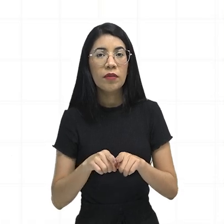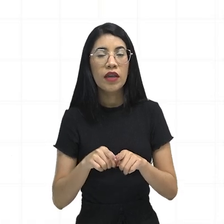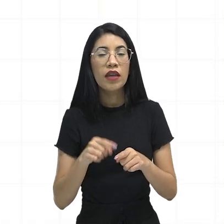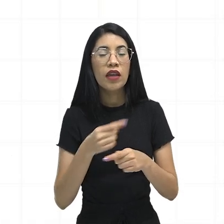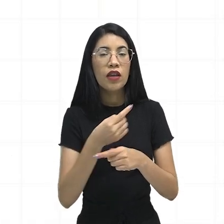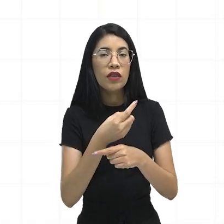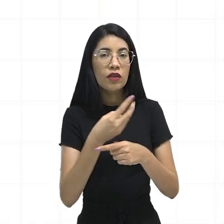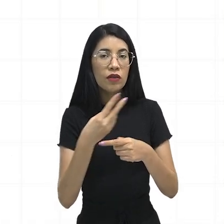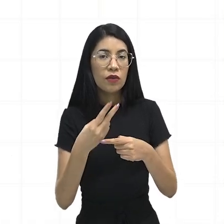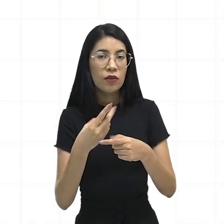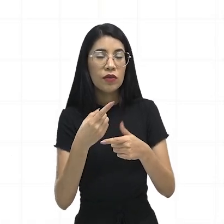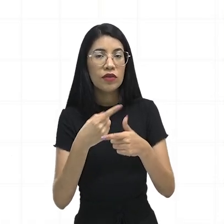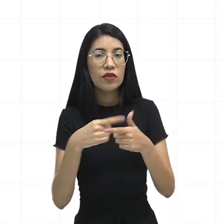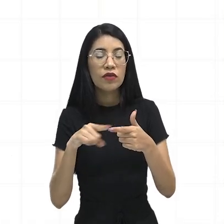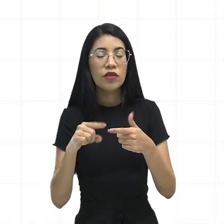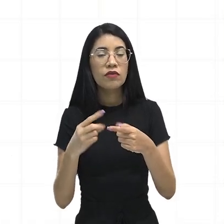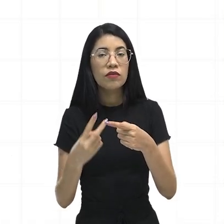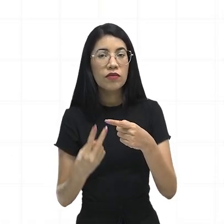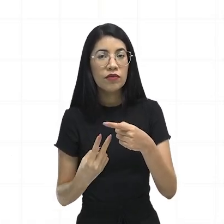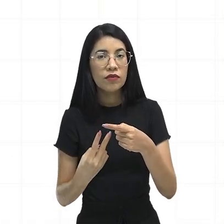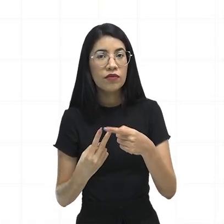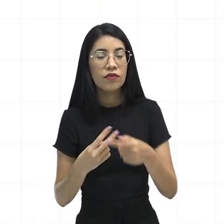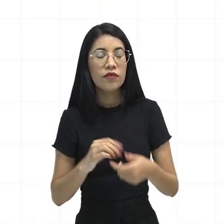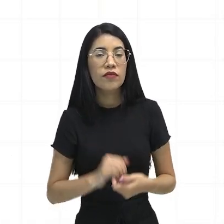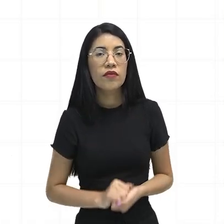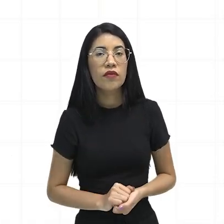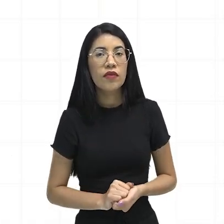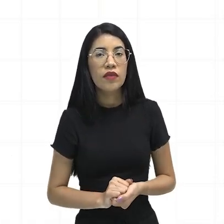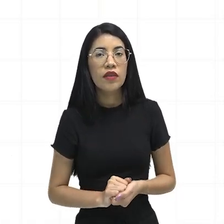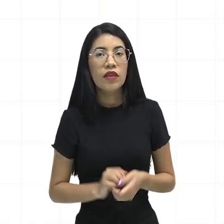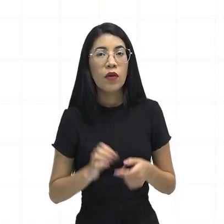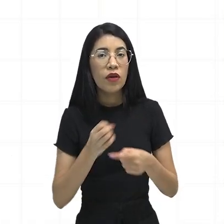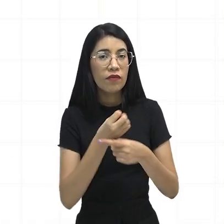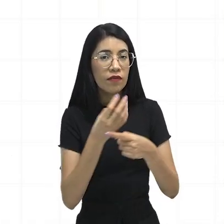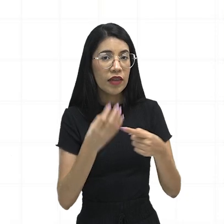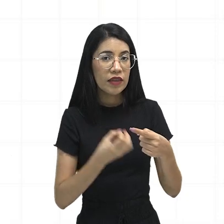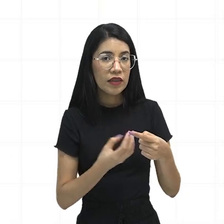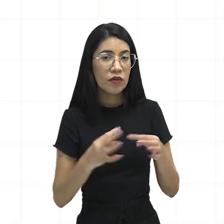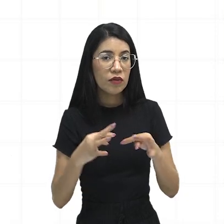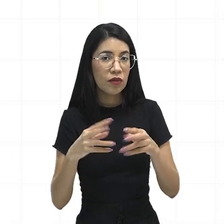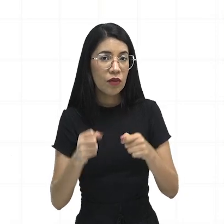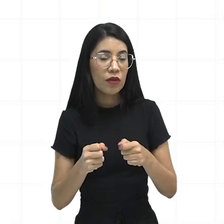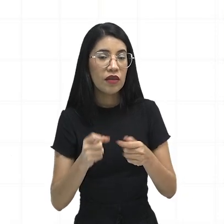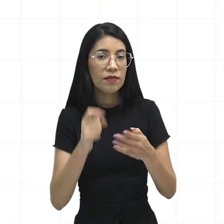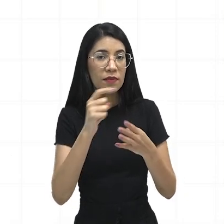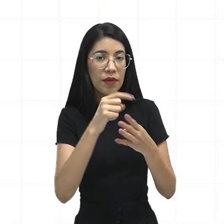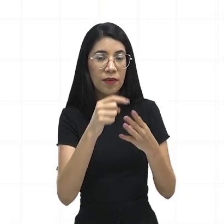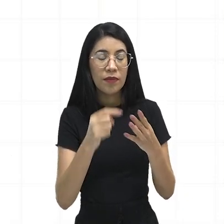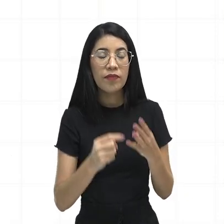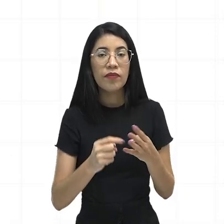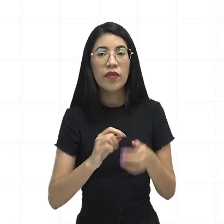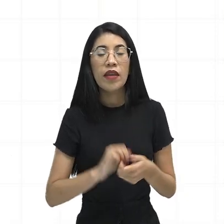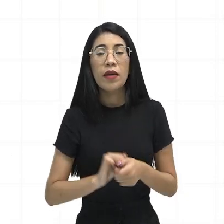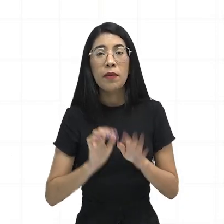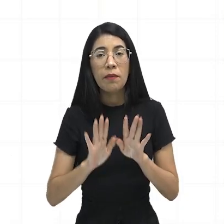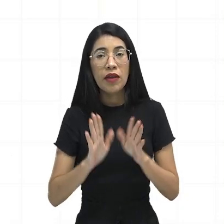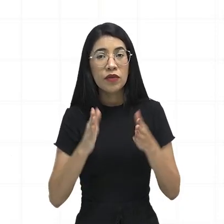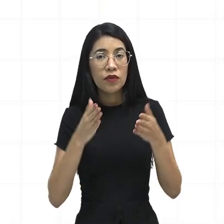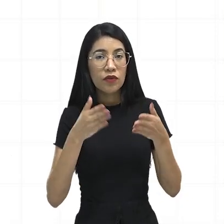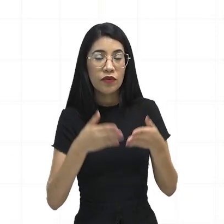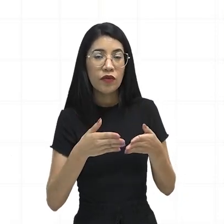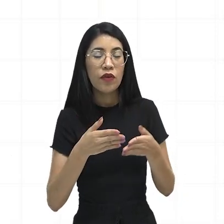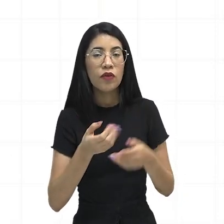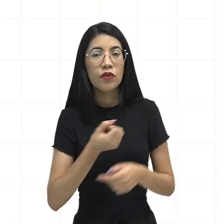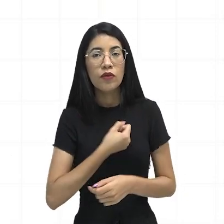12 dividido por 2. Tudo aqui é fração, pessoal. Agora, Em se tratando de números naturais